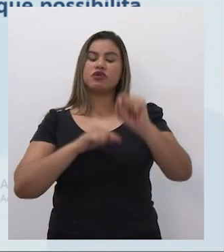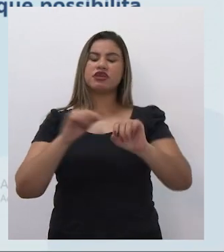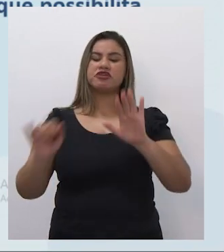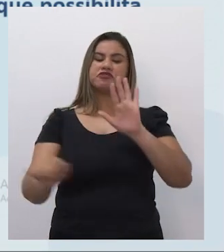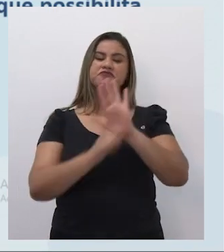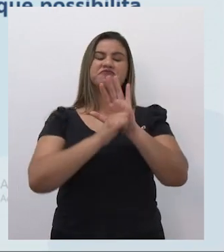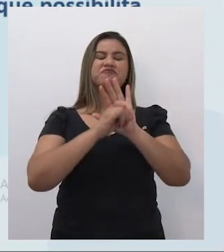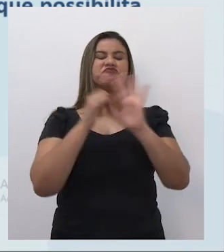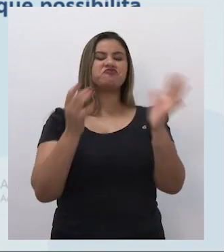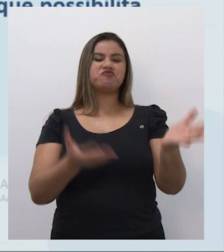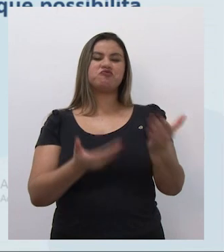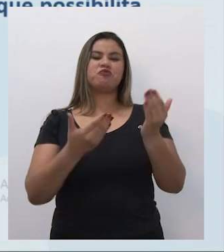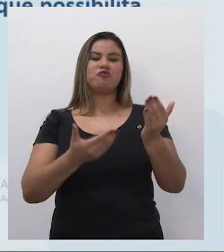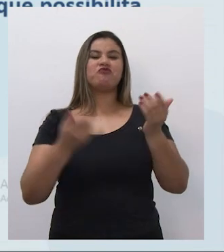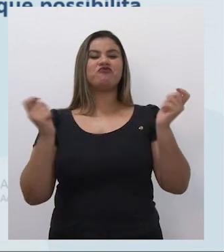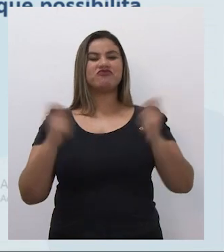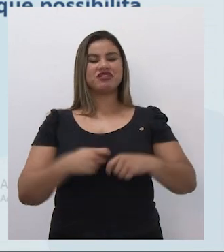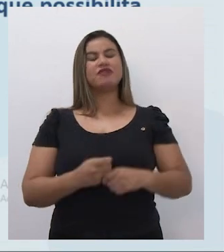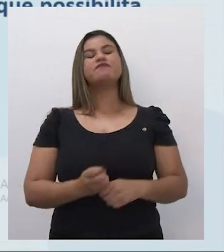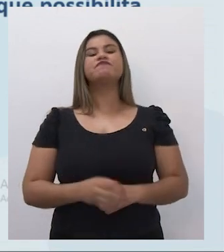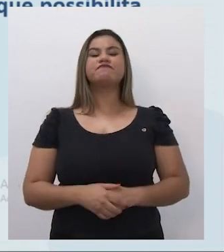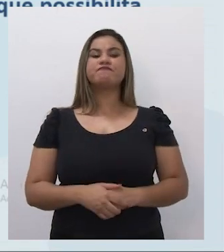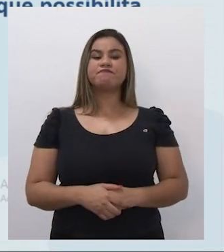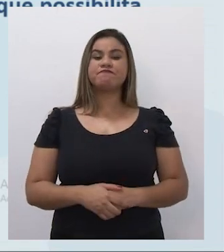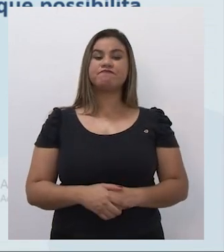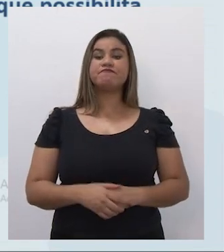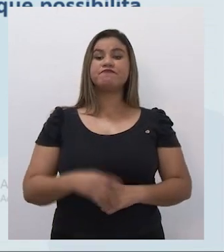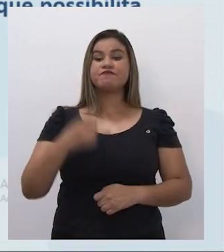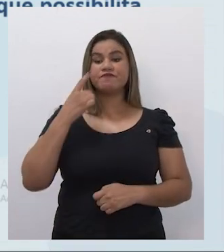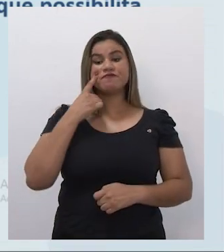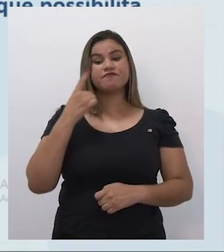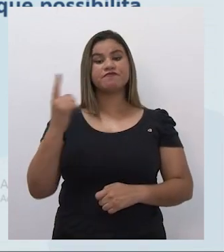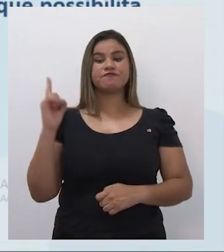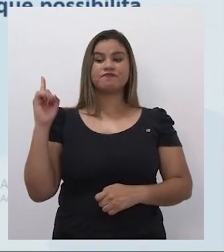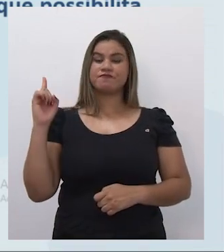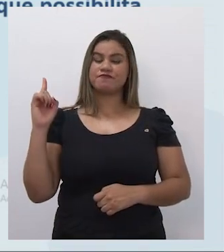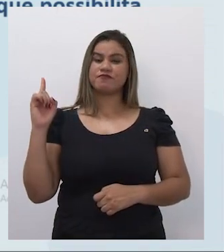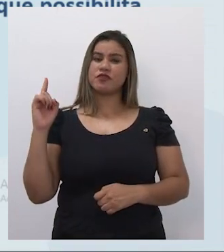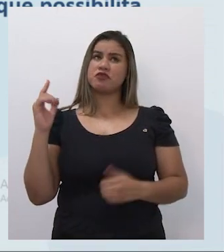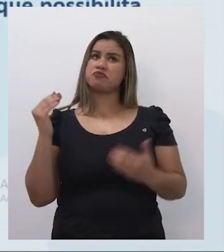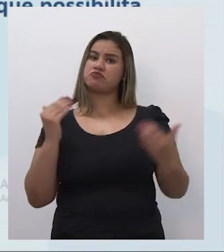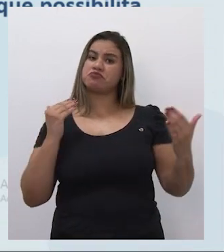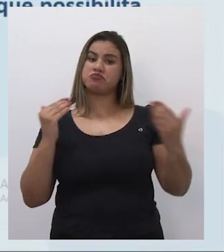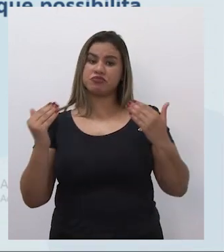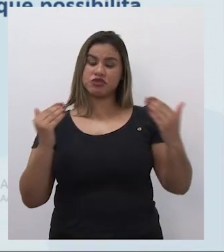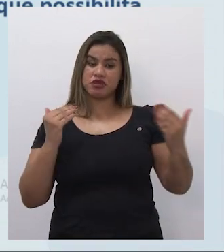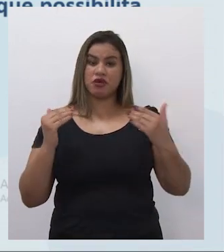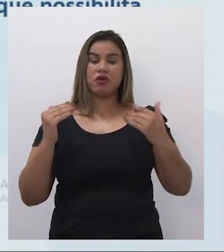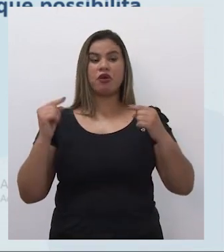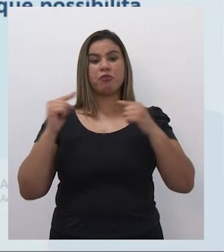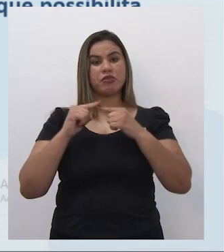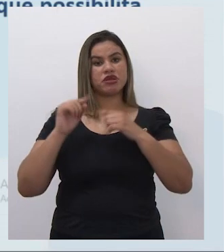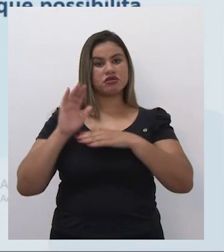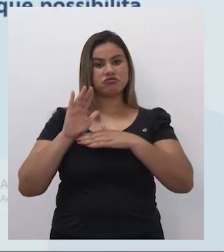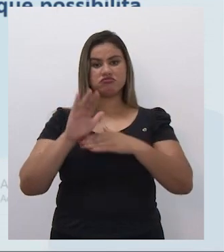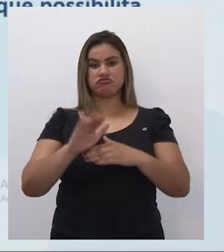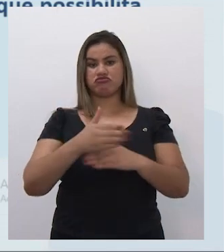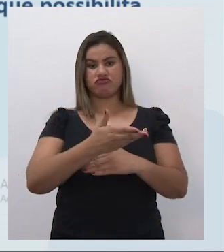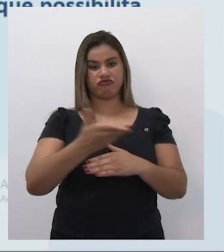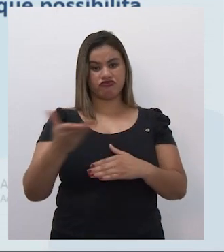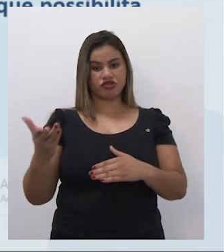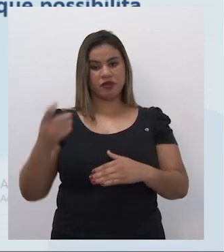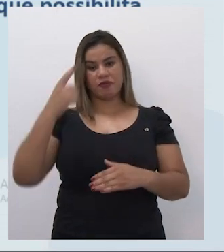identidade juvenil. Então, aqui a gente traz essa ilustração apenas como uma possibilidade, não há nenhuma